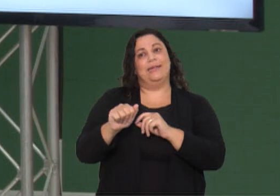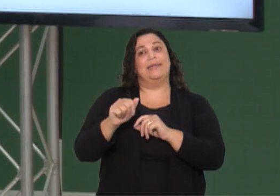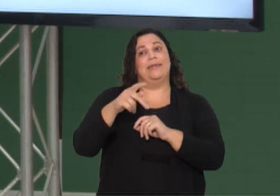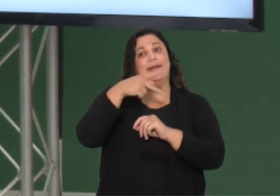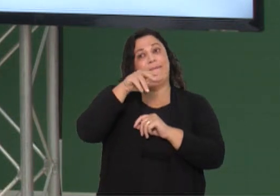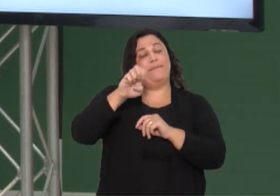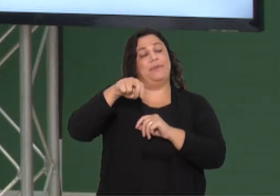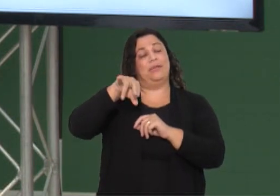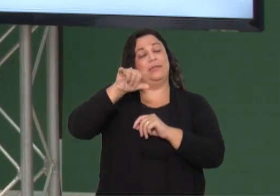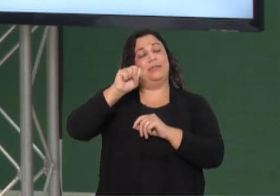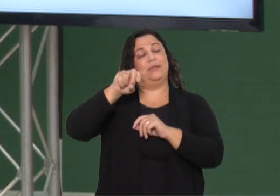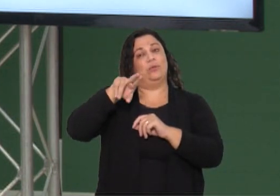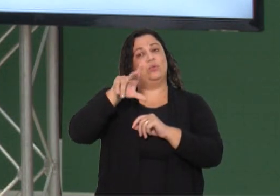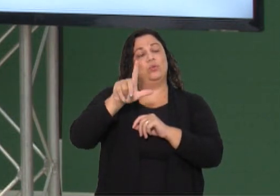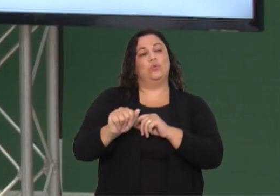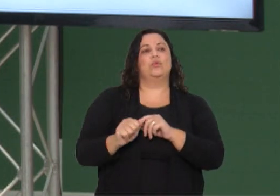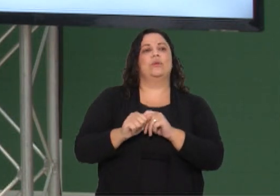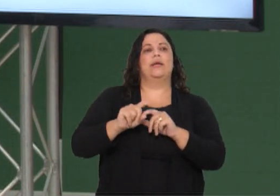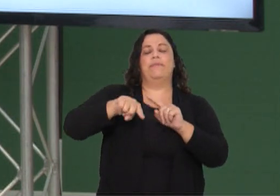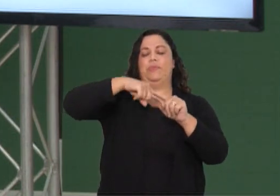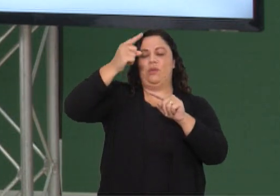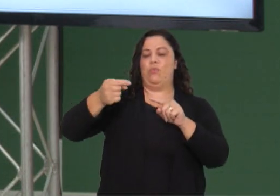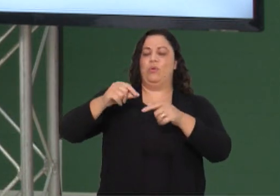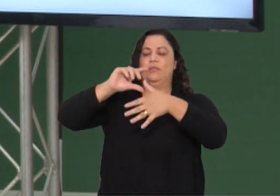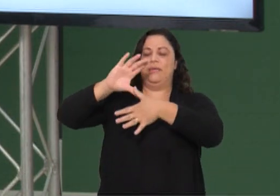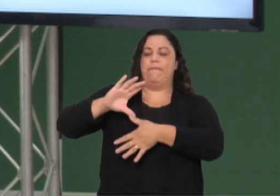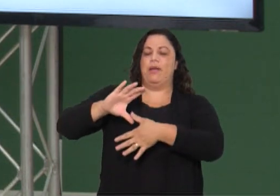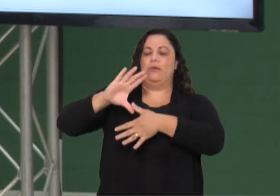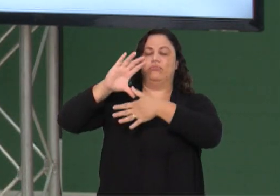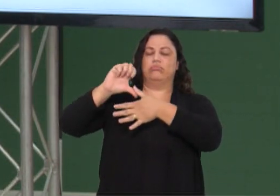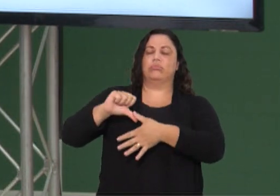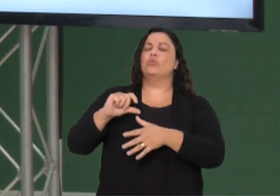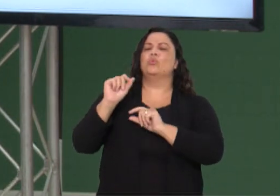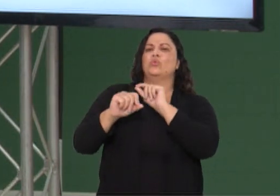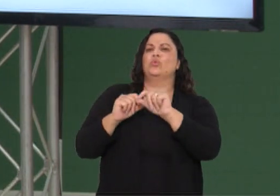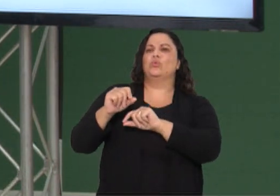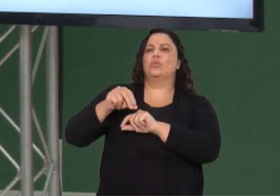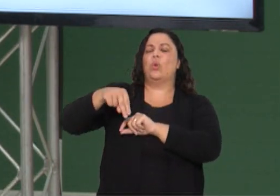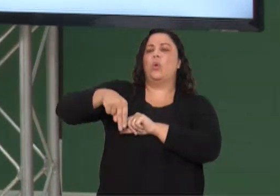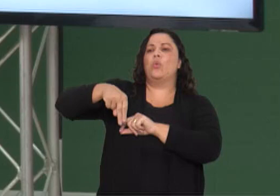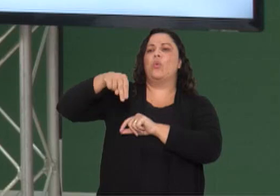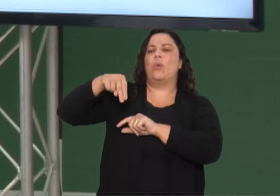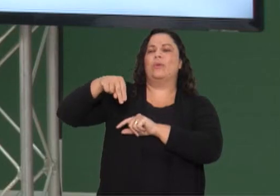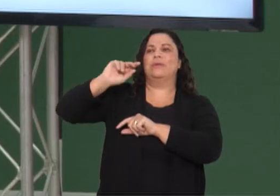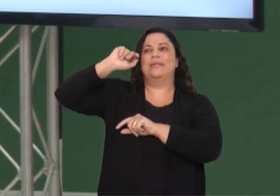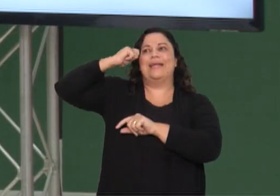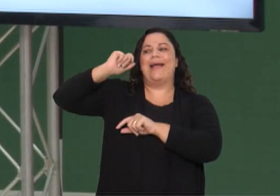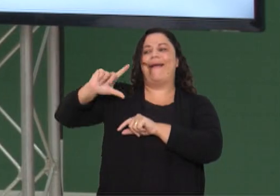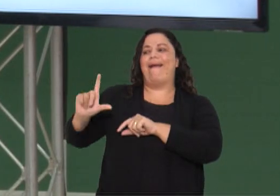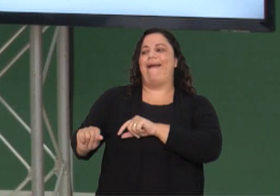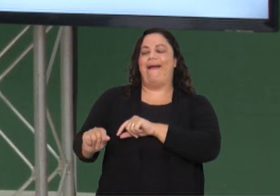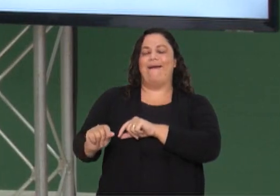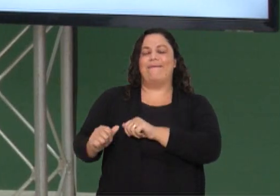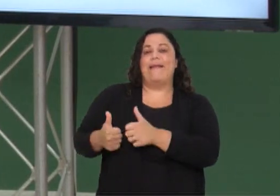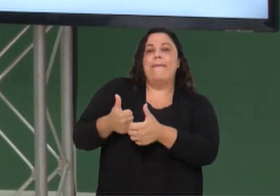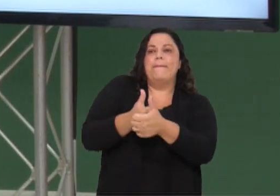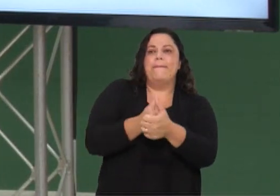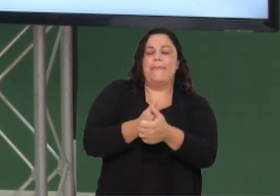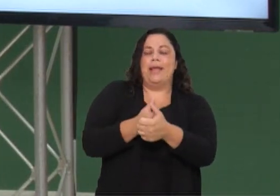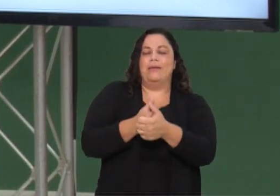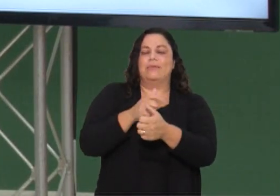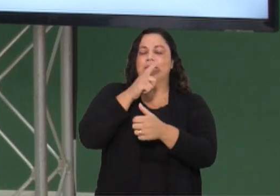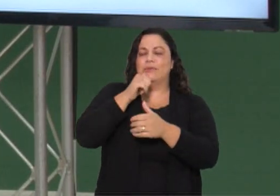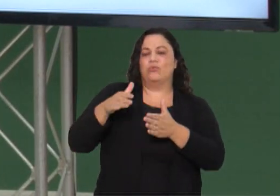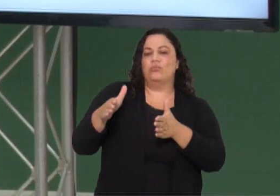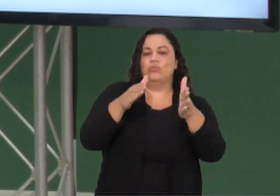Naucratis, norte da Europa, da África, Cirene, próximo do Rio Nilo, né? Próximo do Mar Negro,